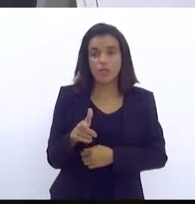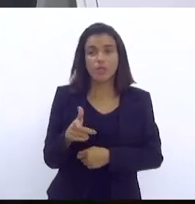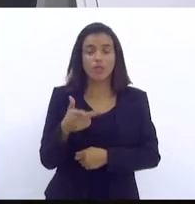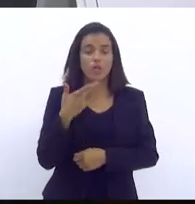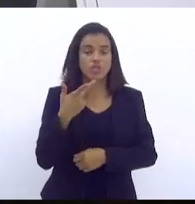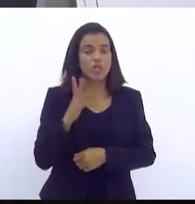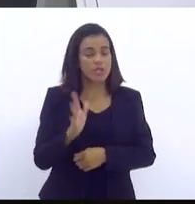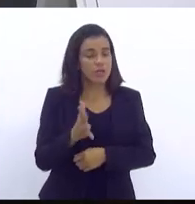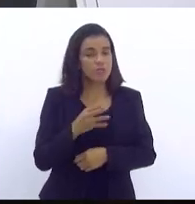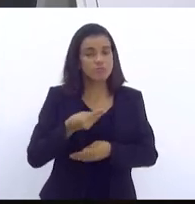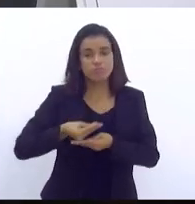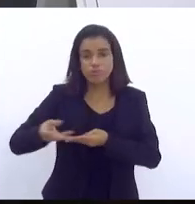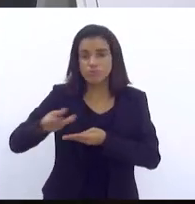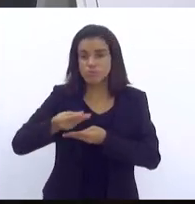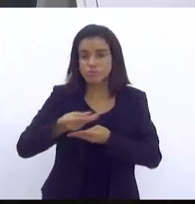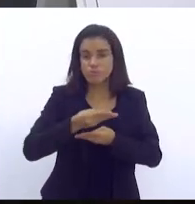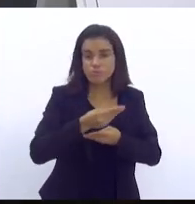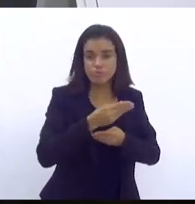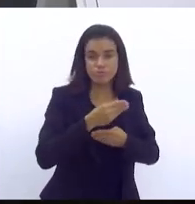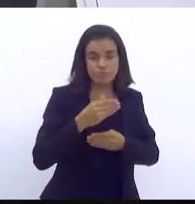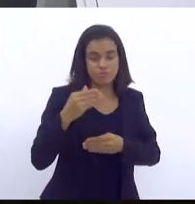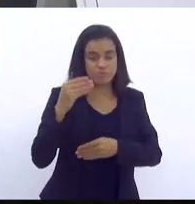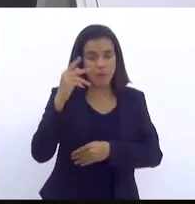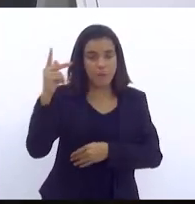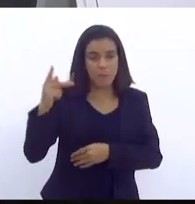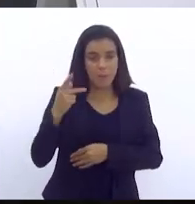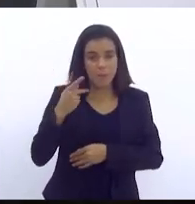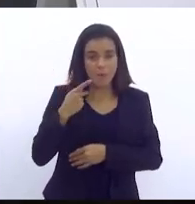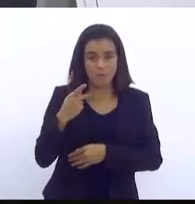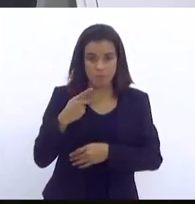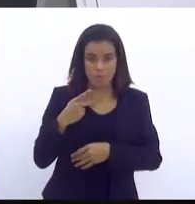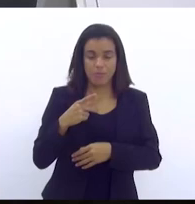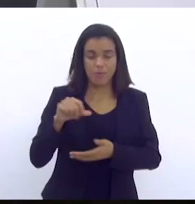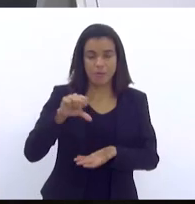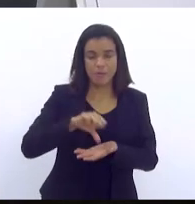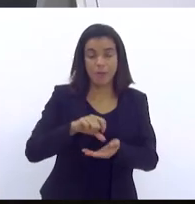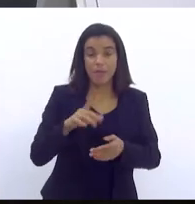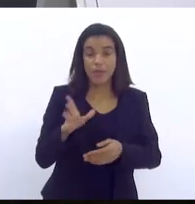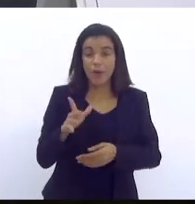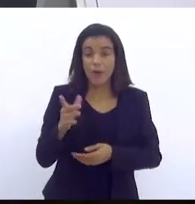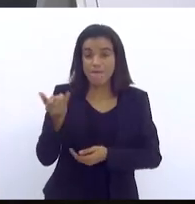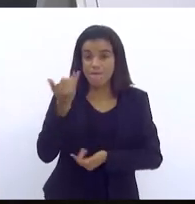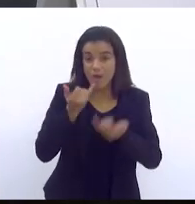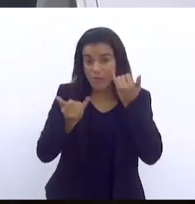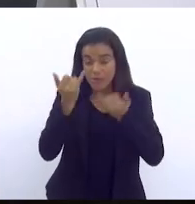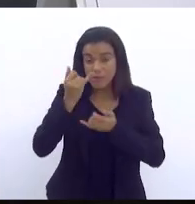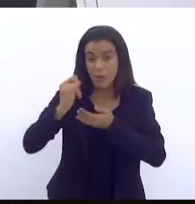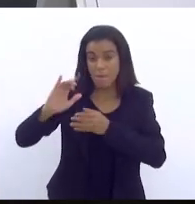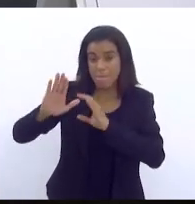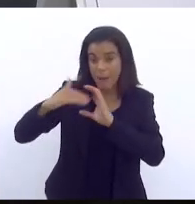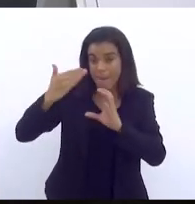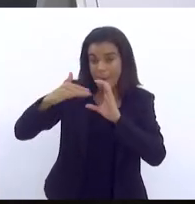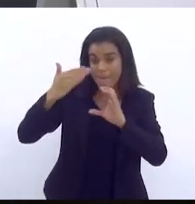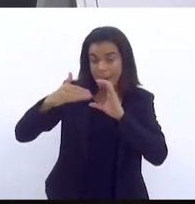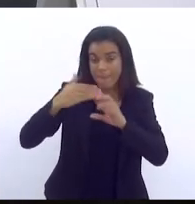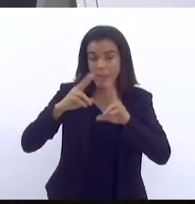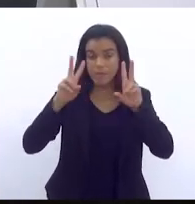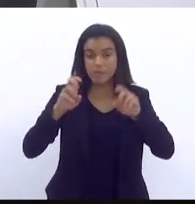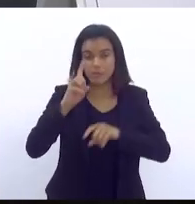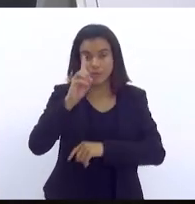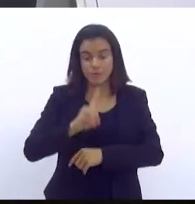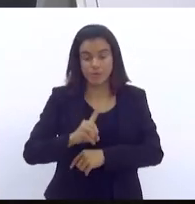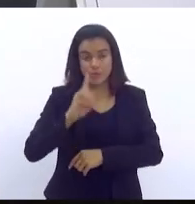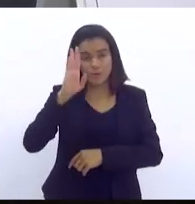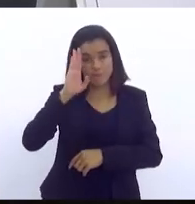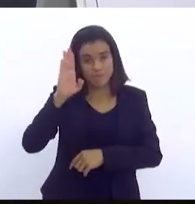distribuindo isso para uma das promotorias do consumidor da capital então todas essas notícias que chegam ao Ministério Público em relação ao direito fundamental